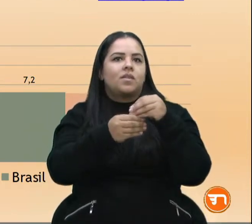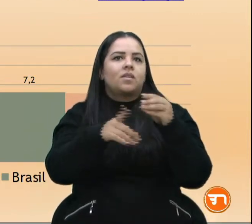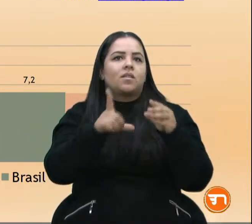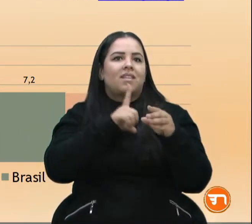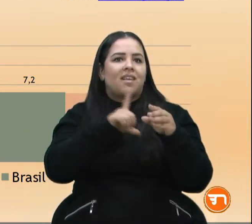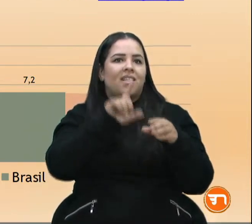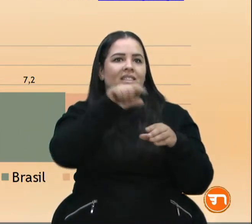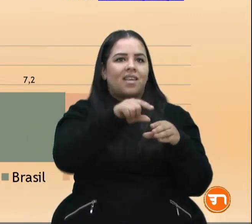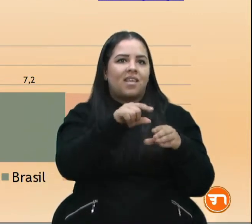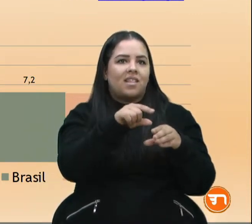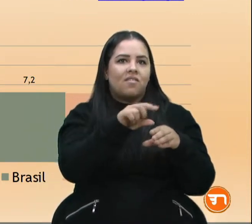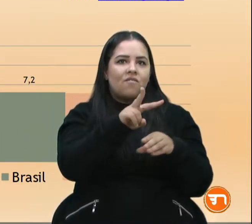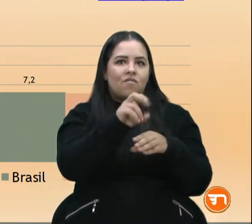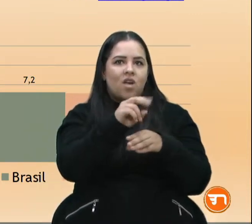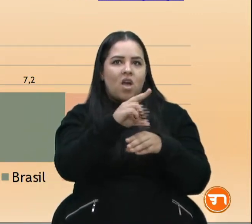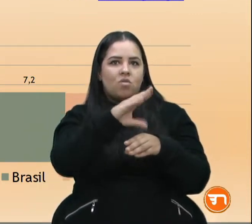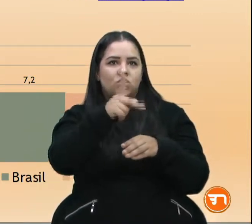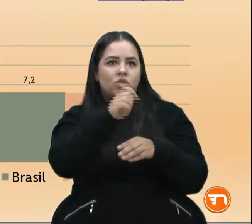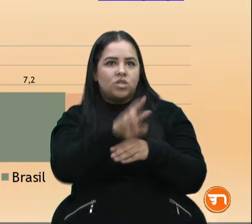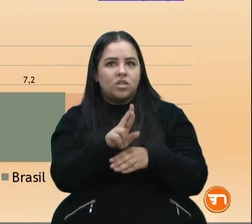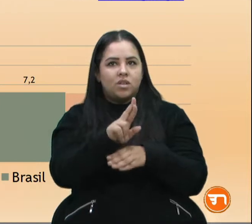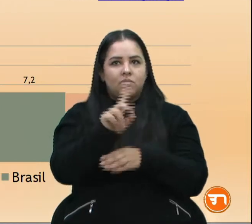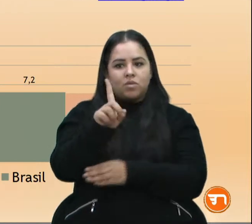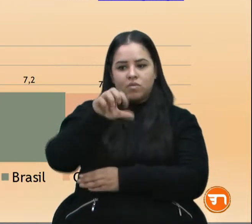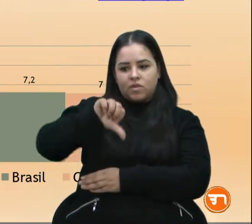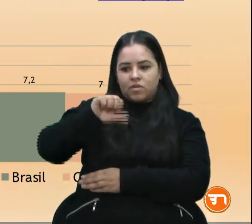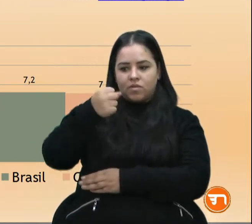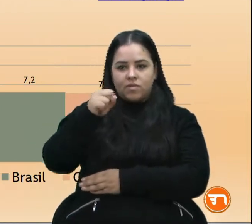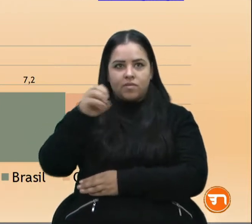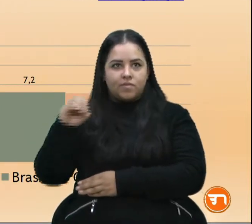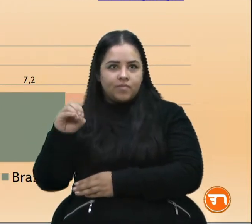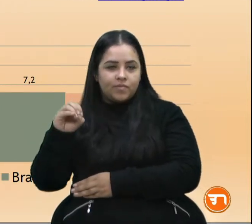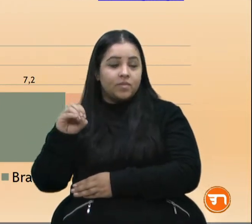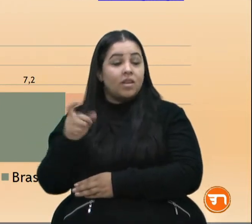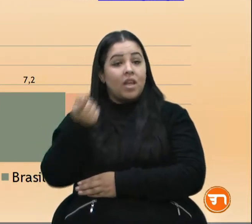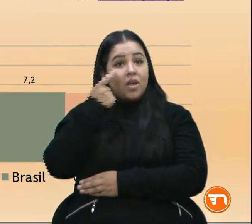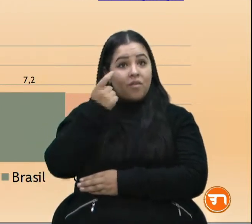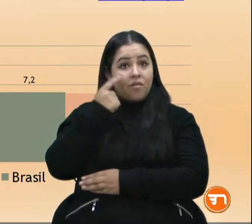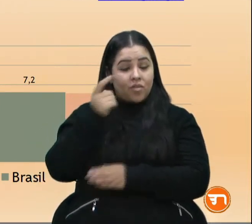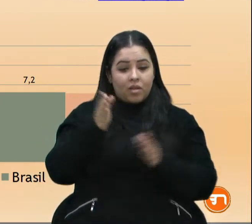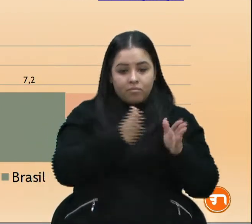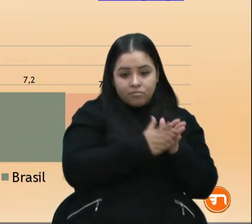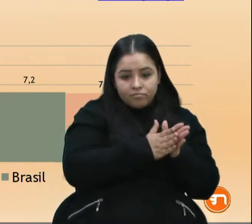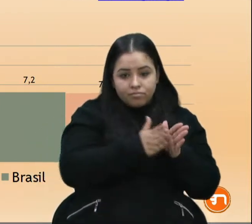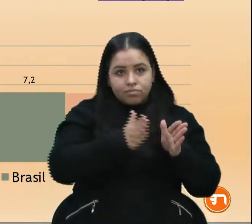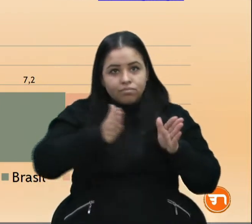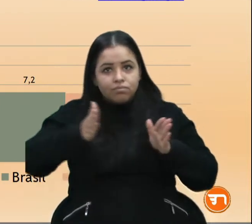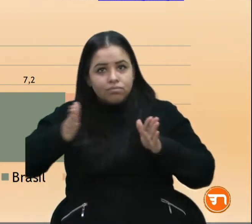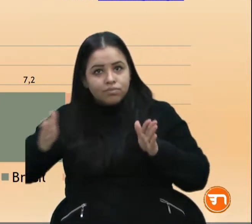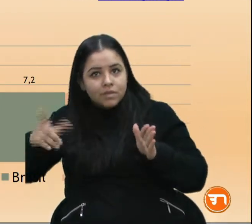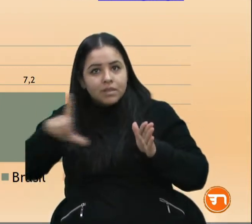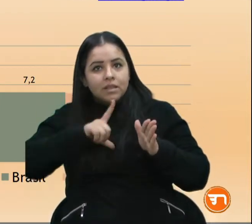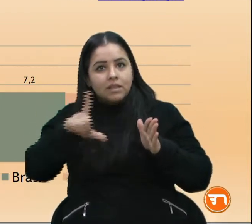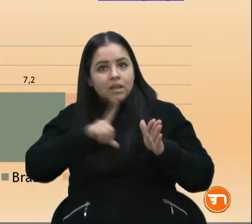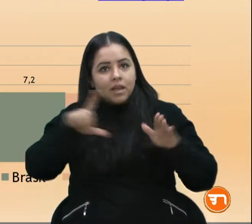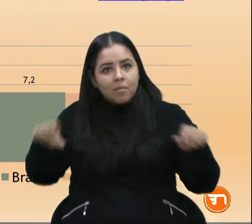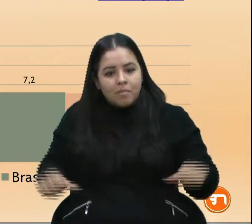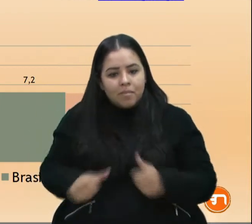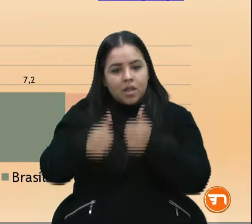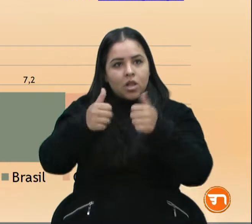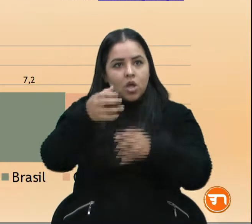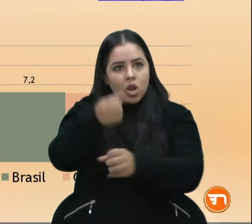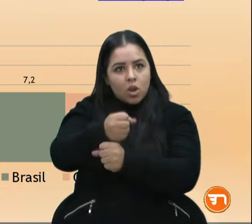educação na década de 80. De lá para cá, como pode ser visto aqui, né, nós tivemos a melhor nota